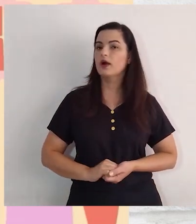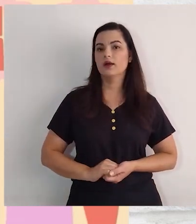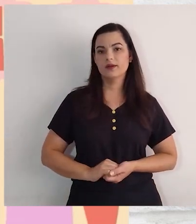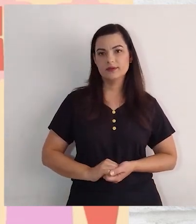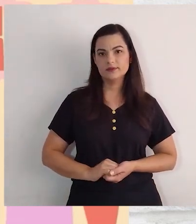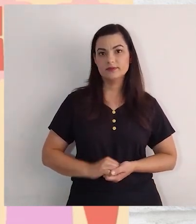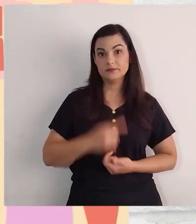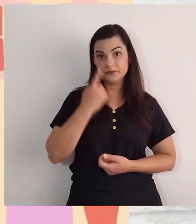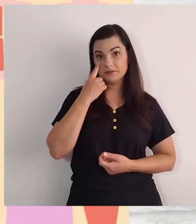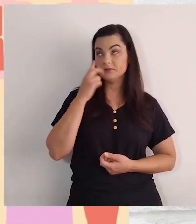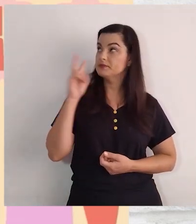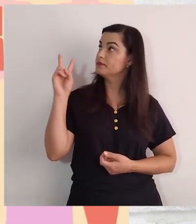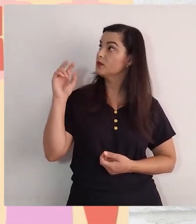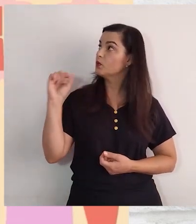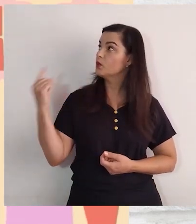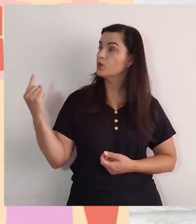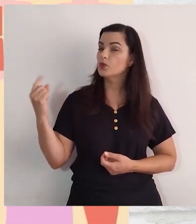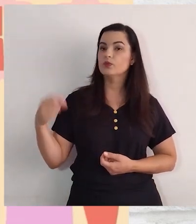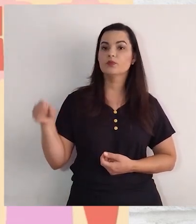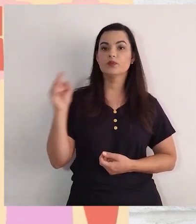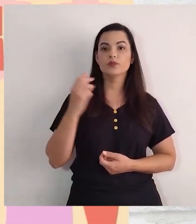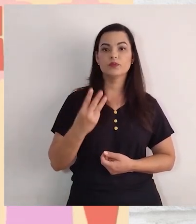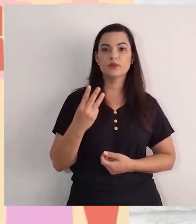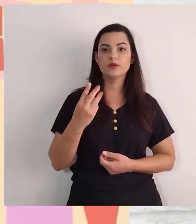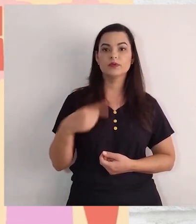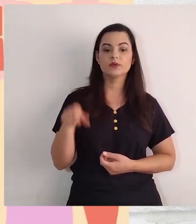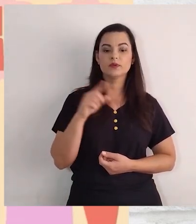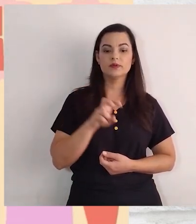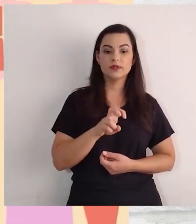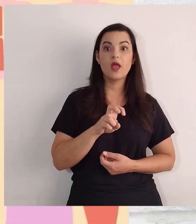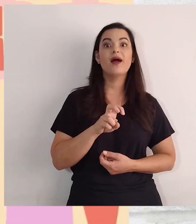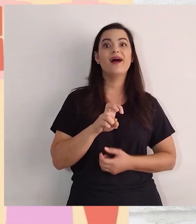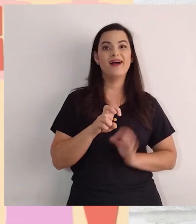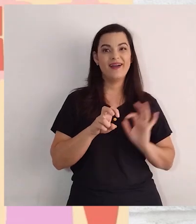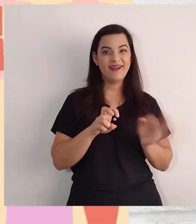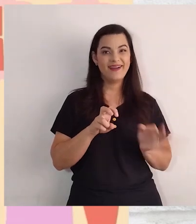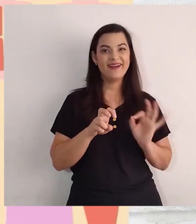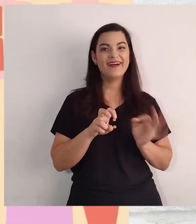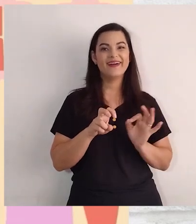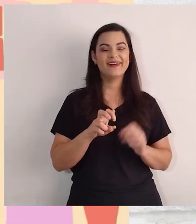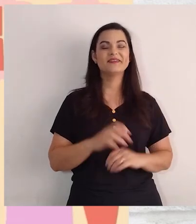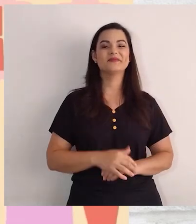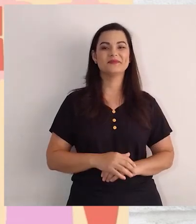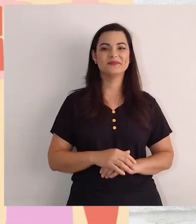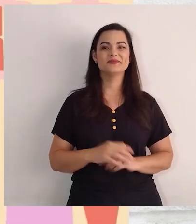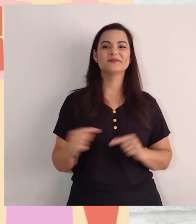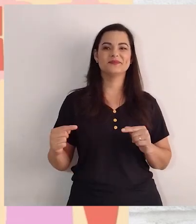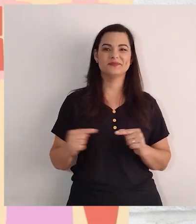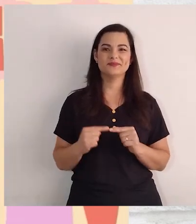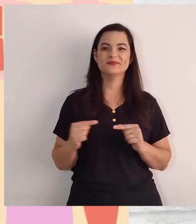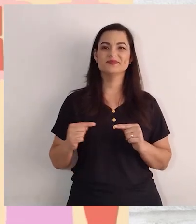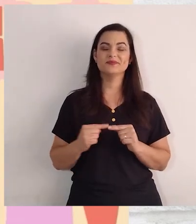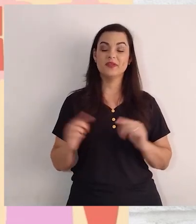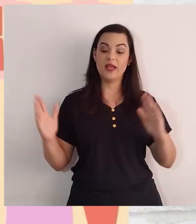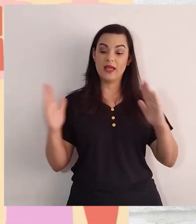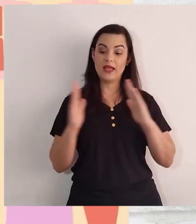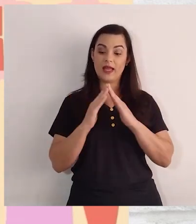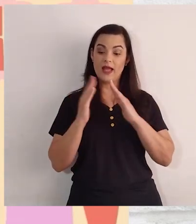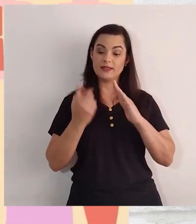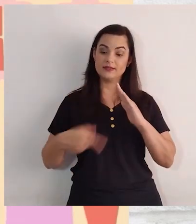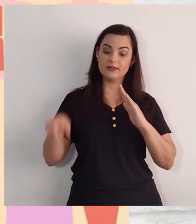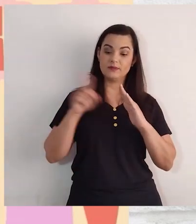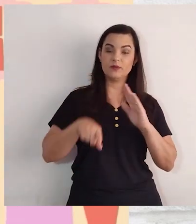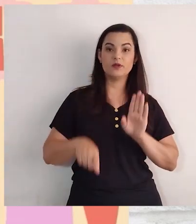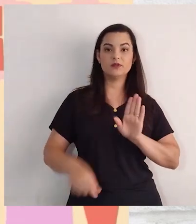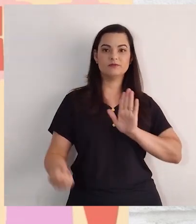Vamos ver. 1, 3, 5. Então, O próximo número da casa é